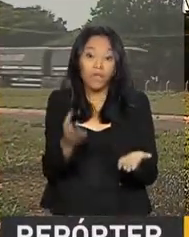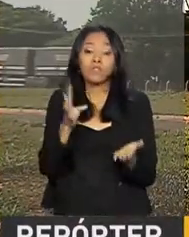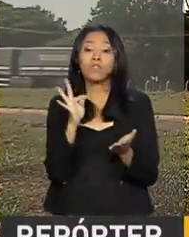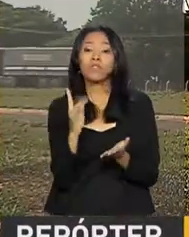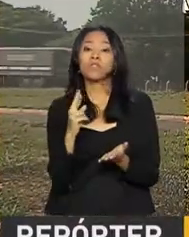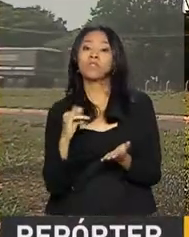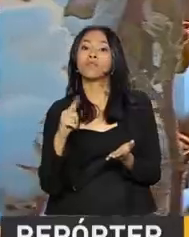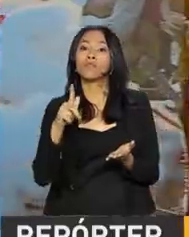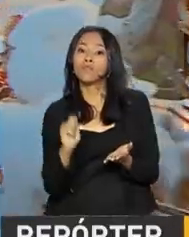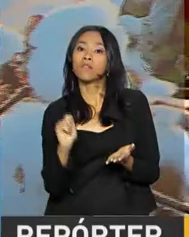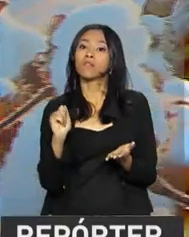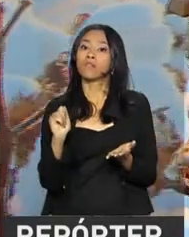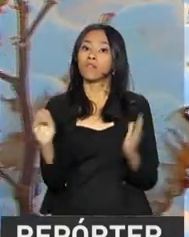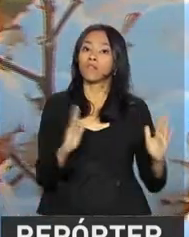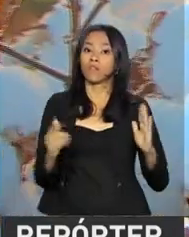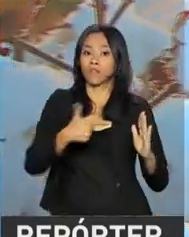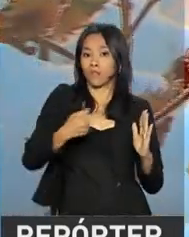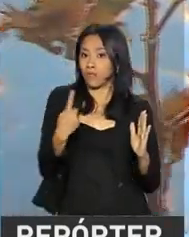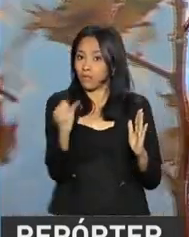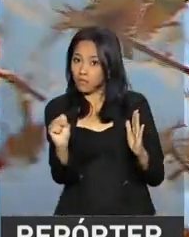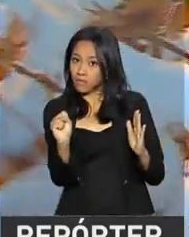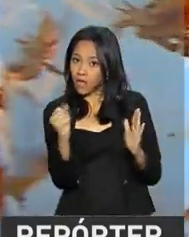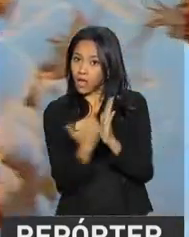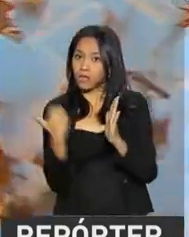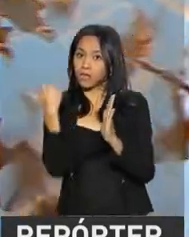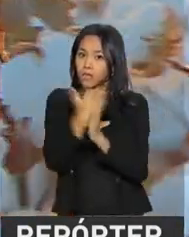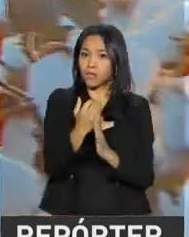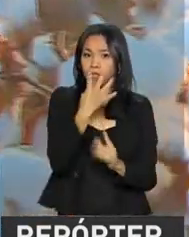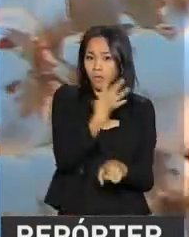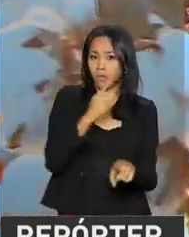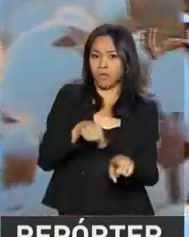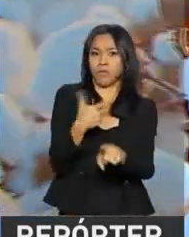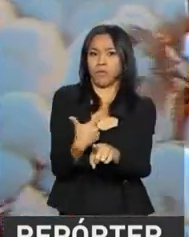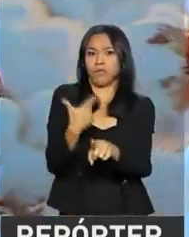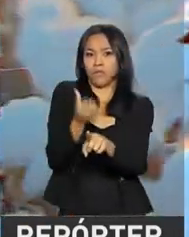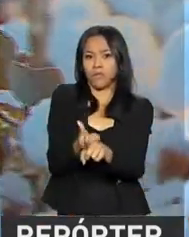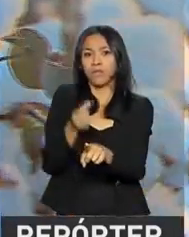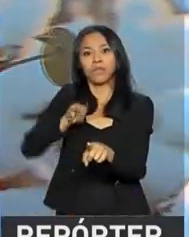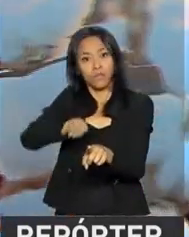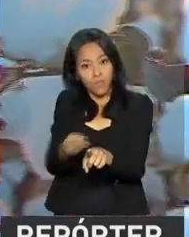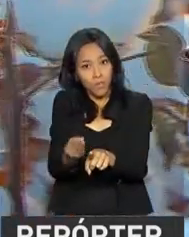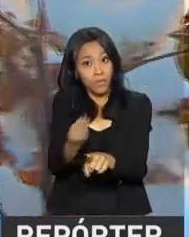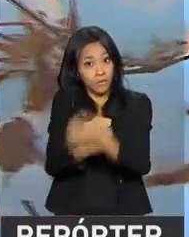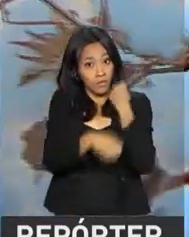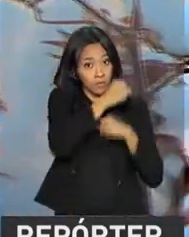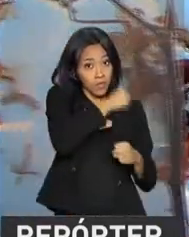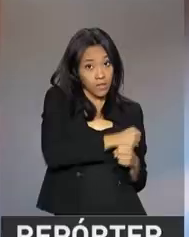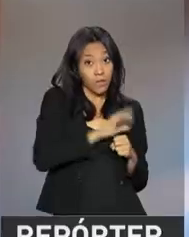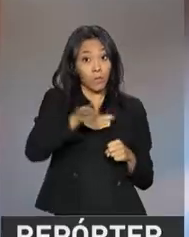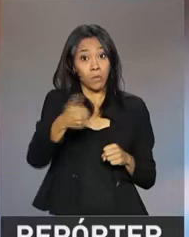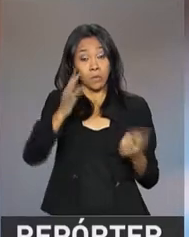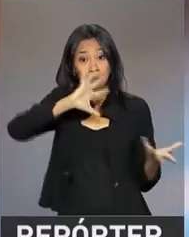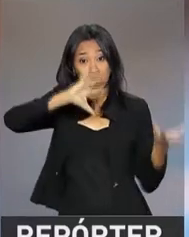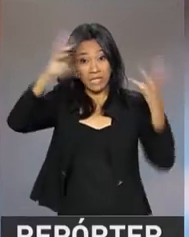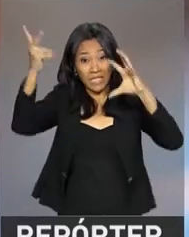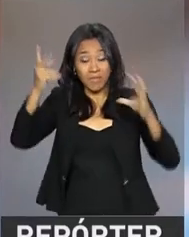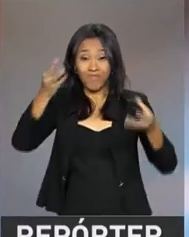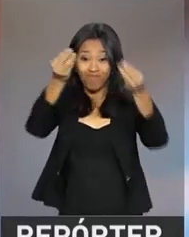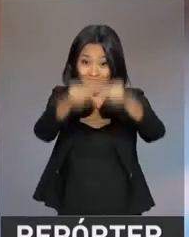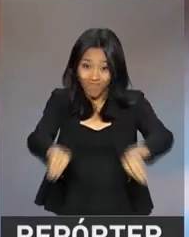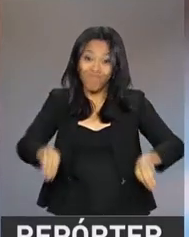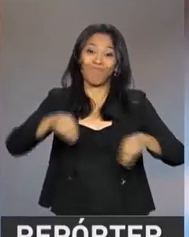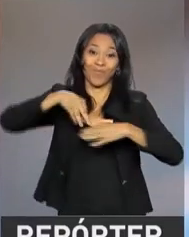2018 acima das 4,26 milhões de toneladas do ano passado quando o clima prejudicou o